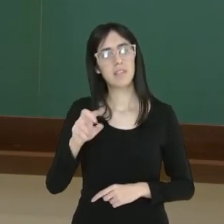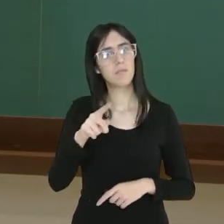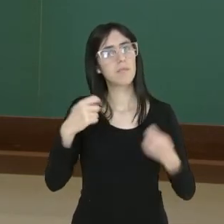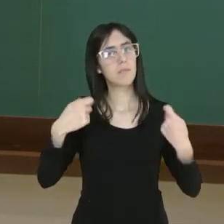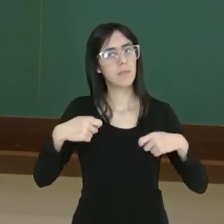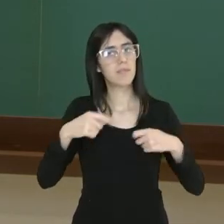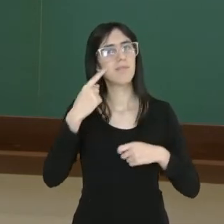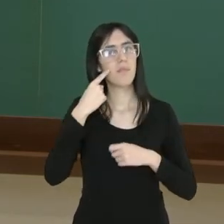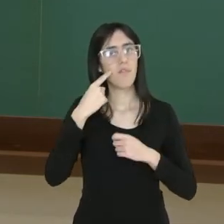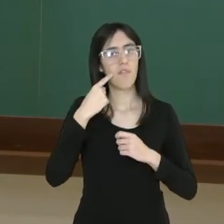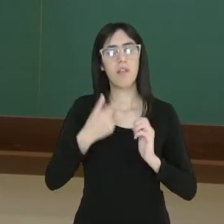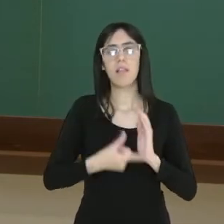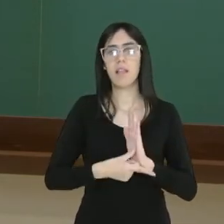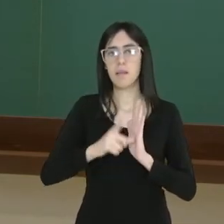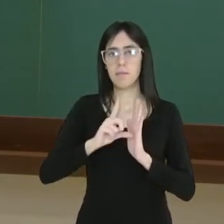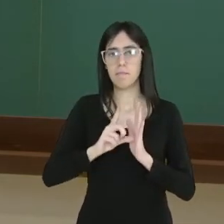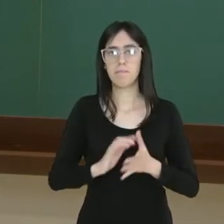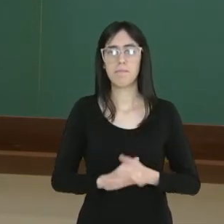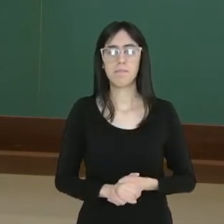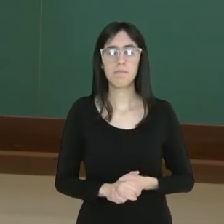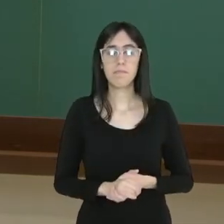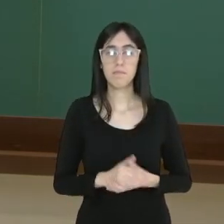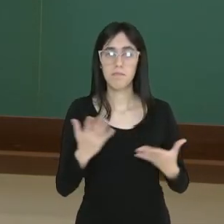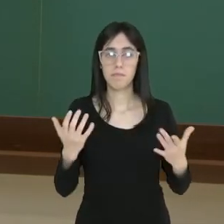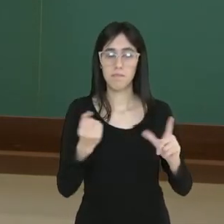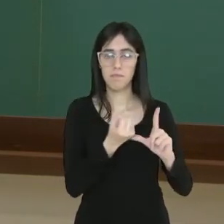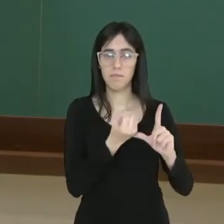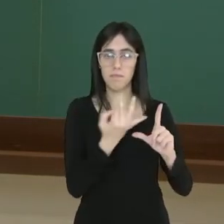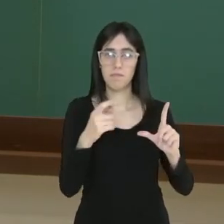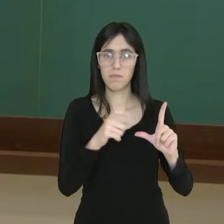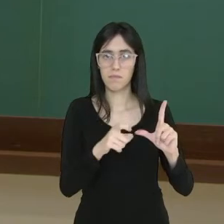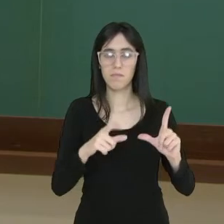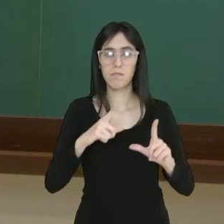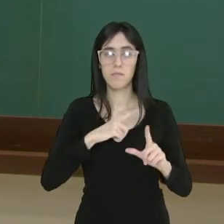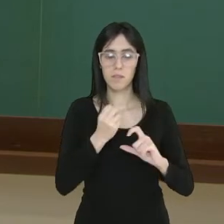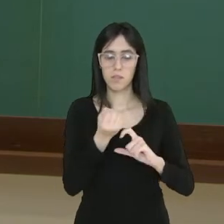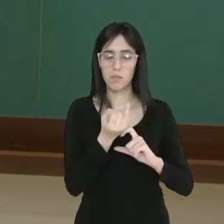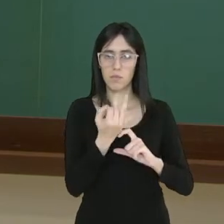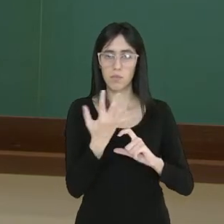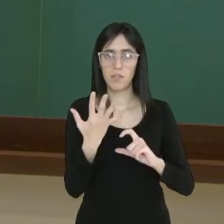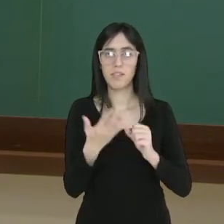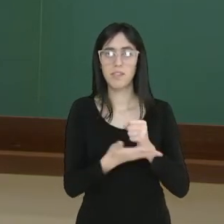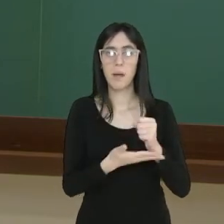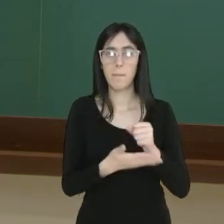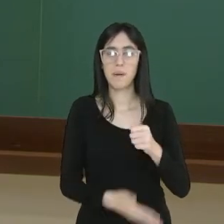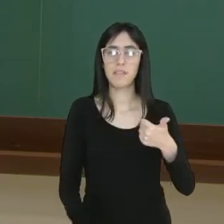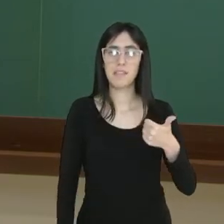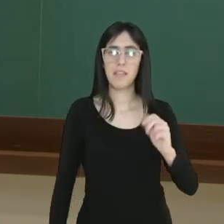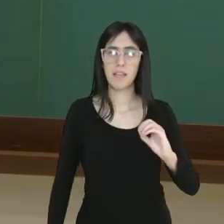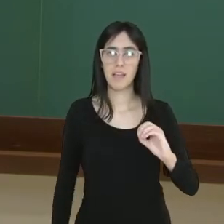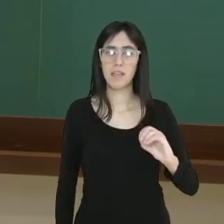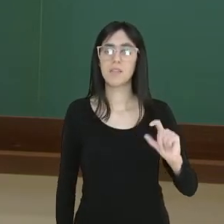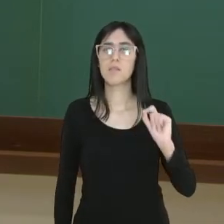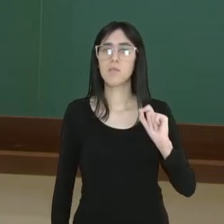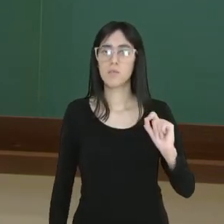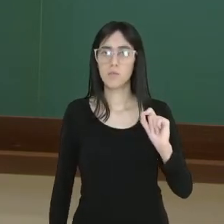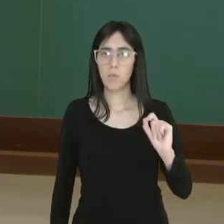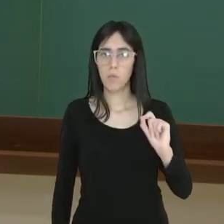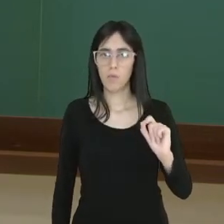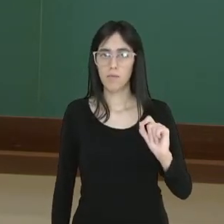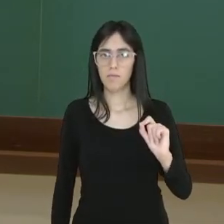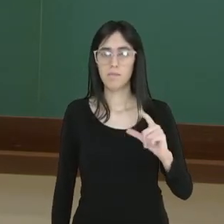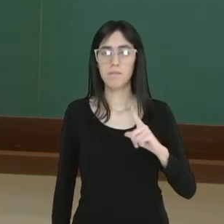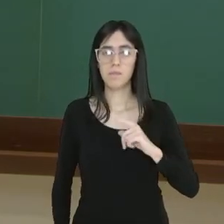ter observado, pessoal. Os logaritmos são potências de base 10 e o valor de cada logaritmando